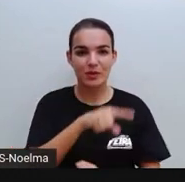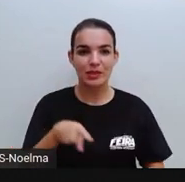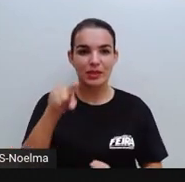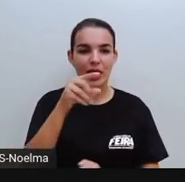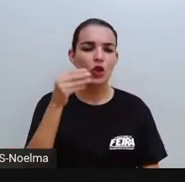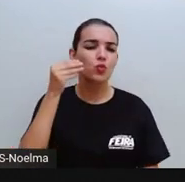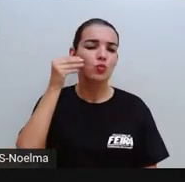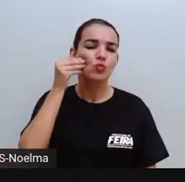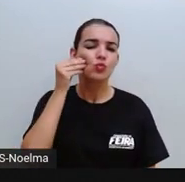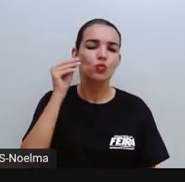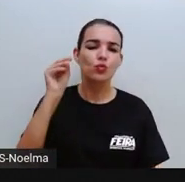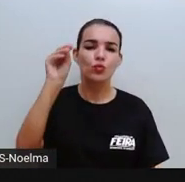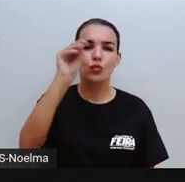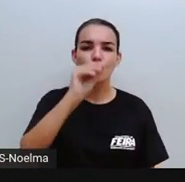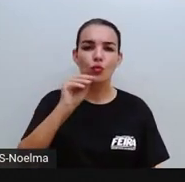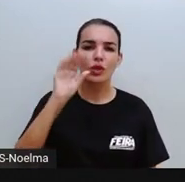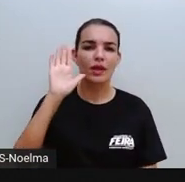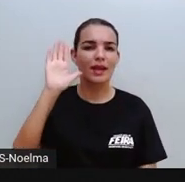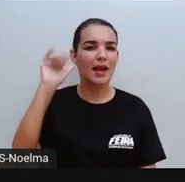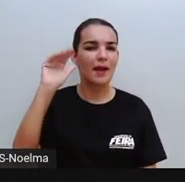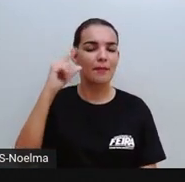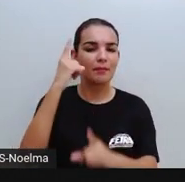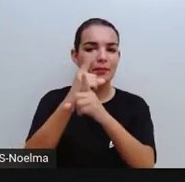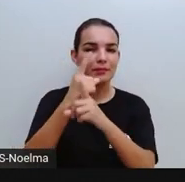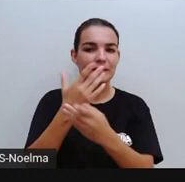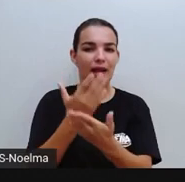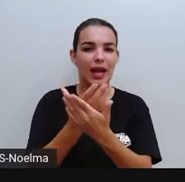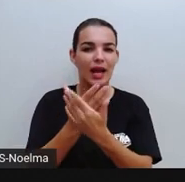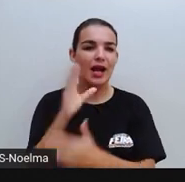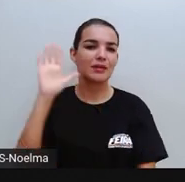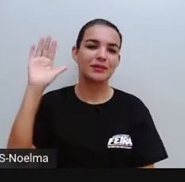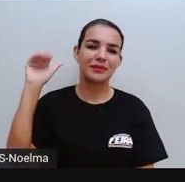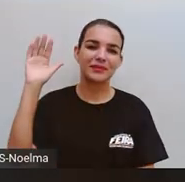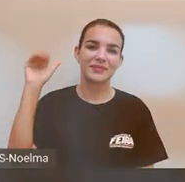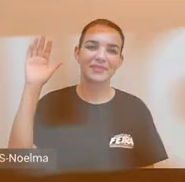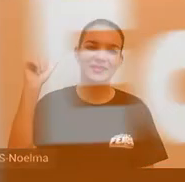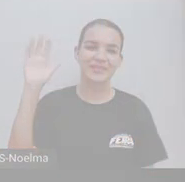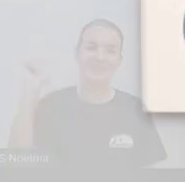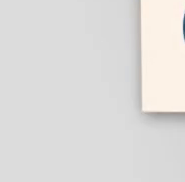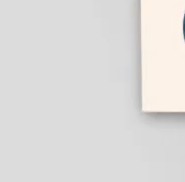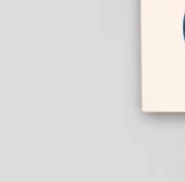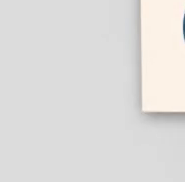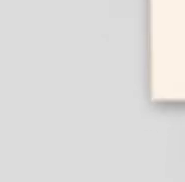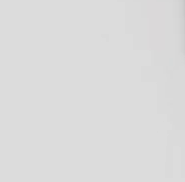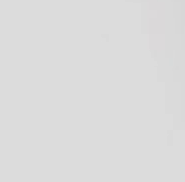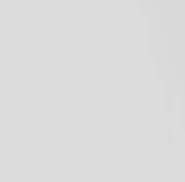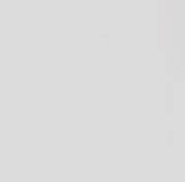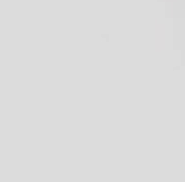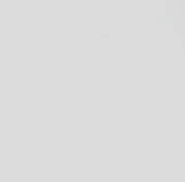um beijo e até a próxima aula tchau tchau e